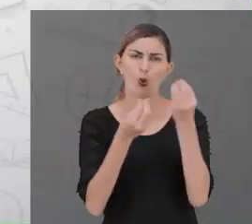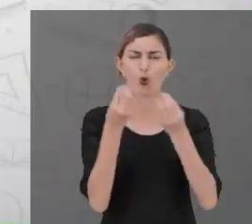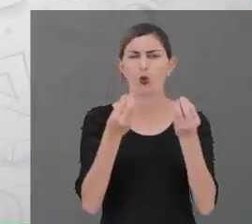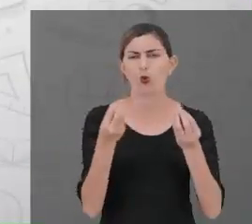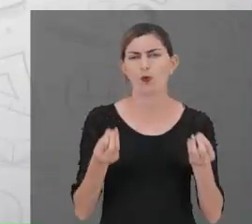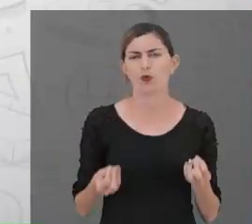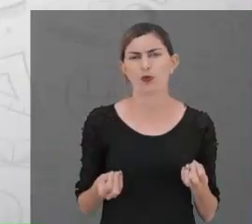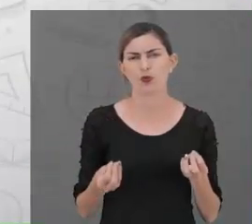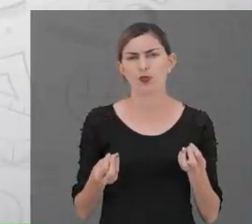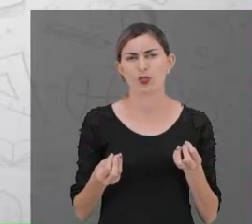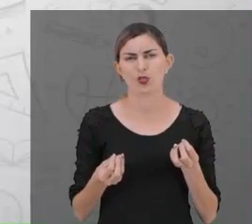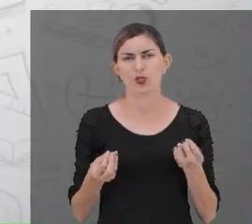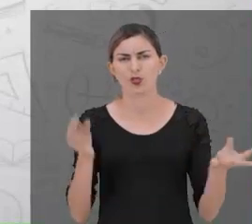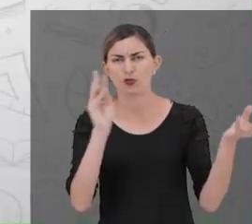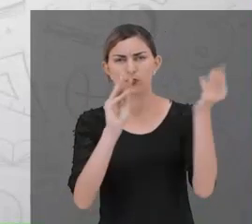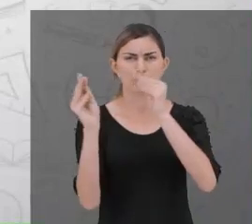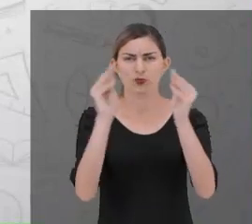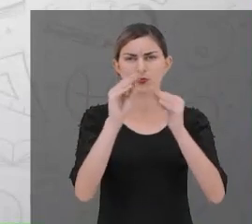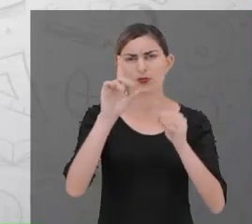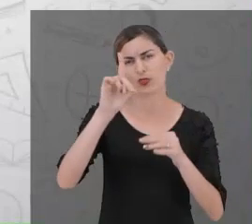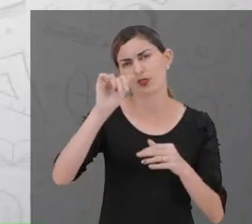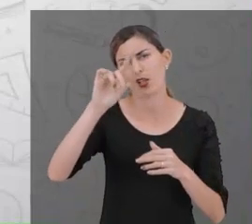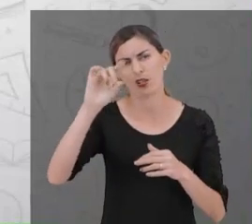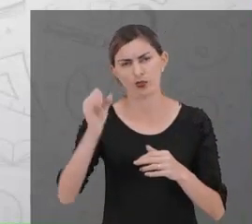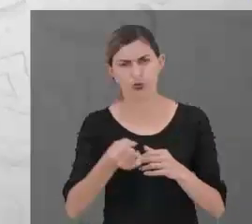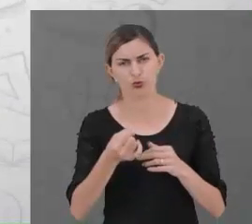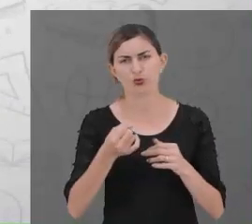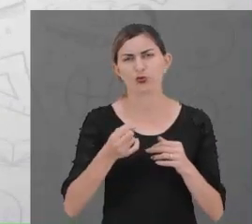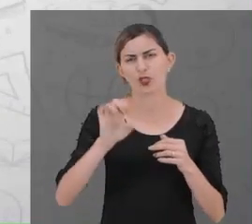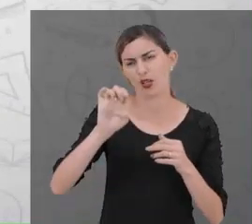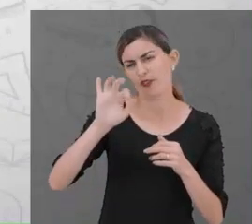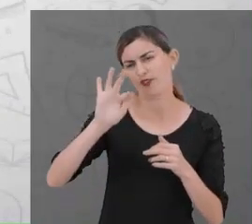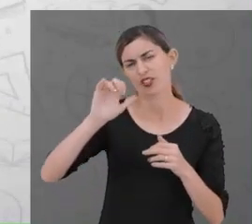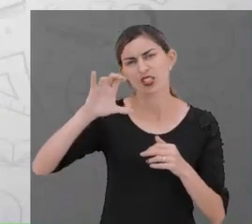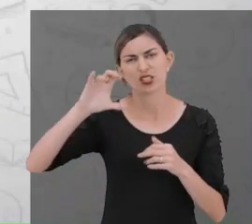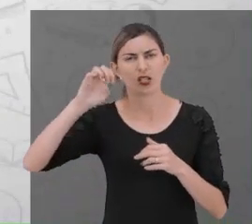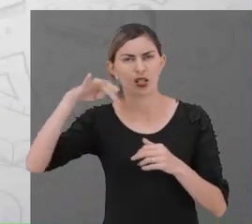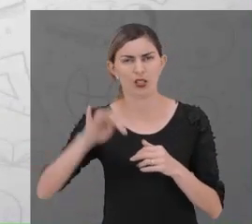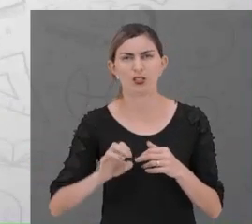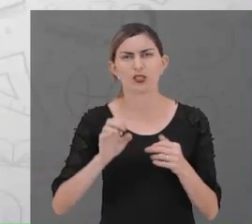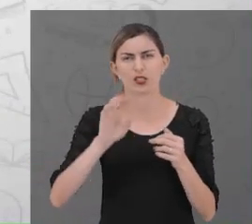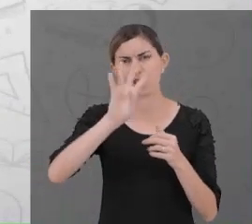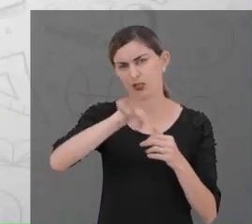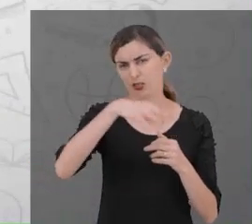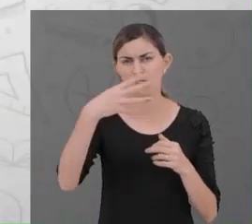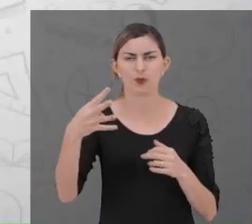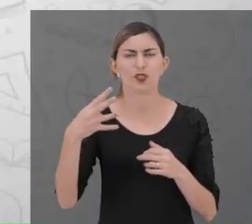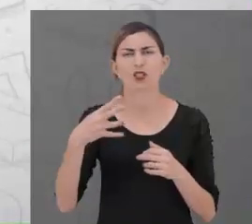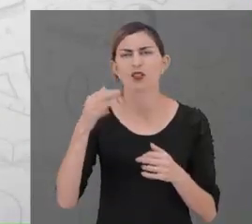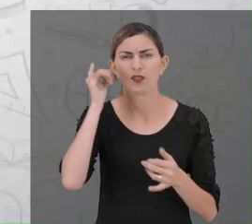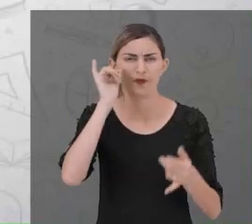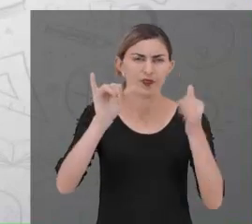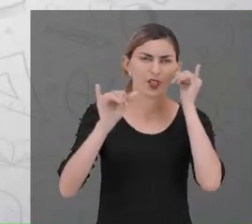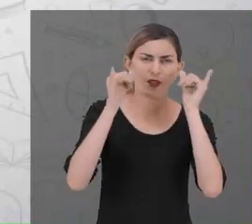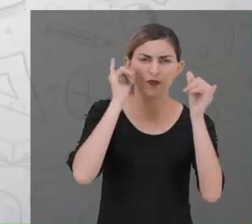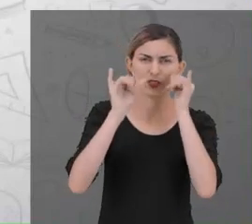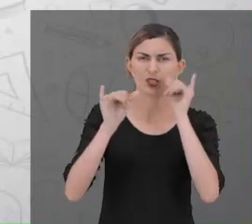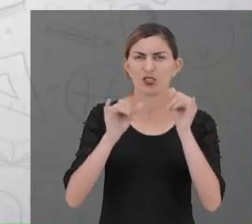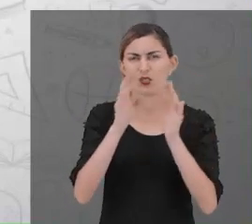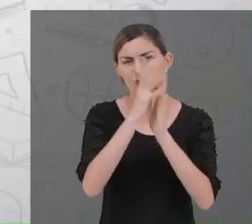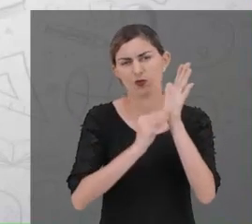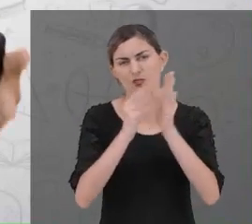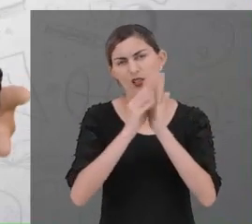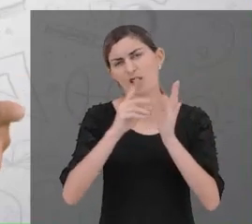uma forma para inserir esses dados de forma eficiente na tabela,